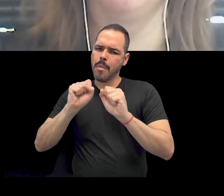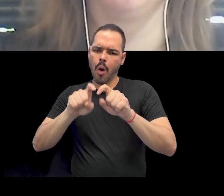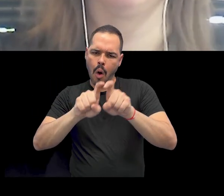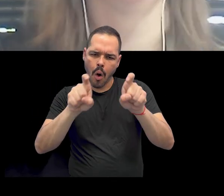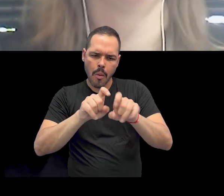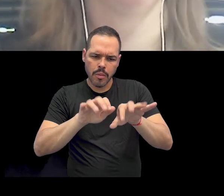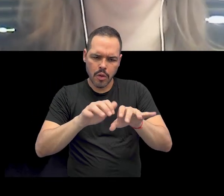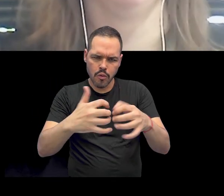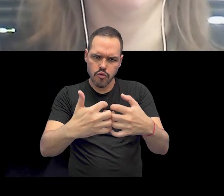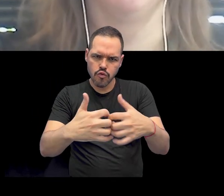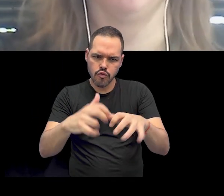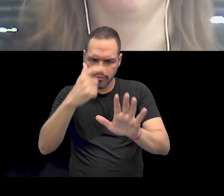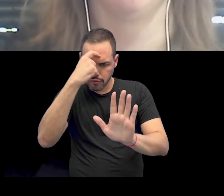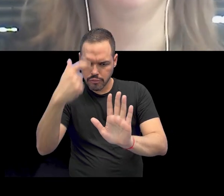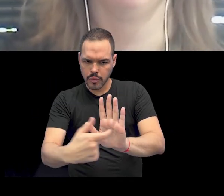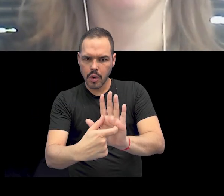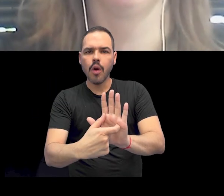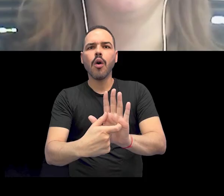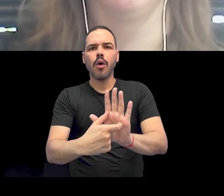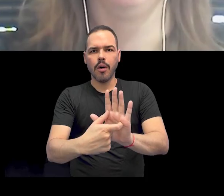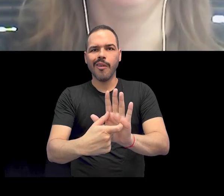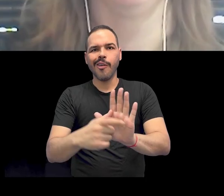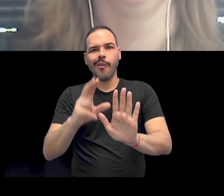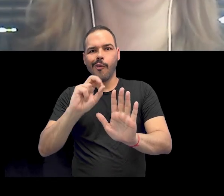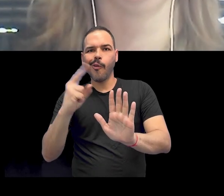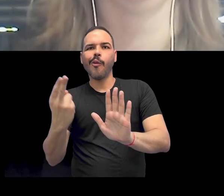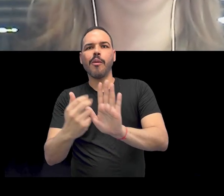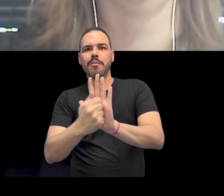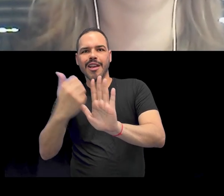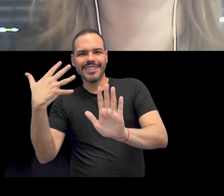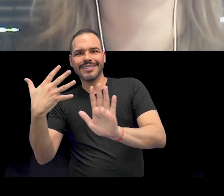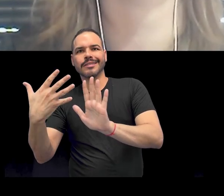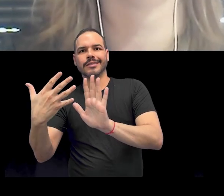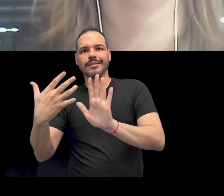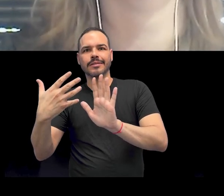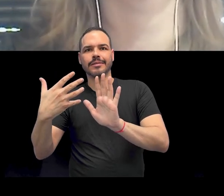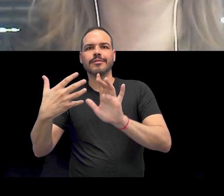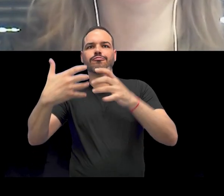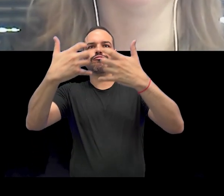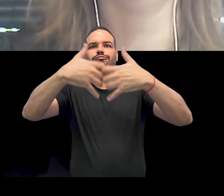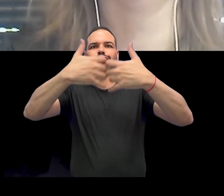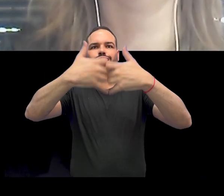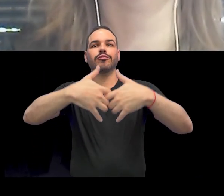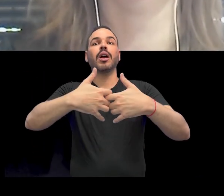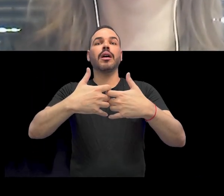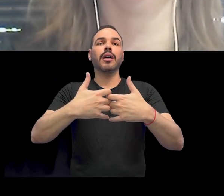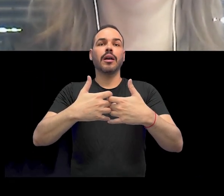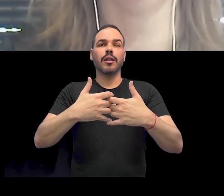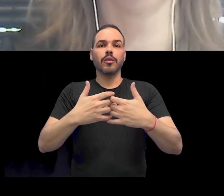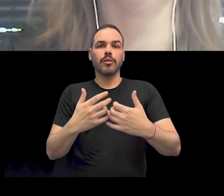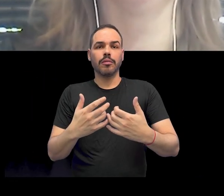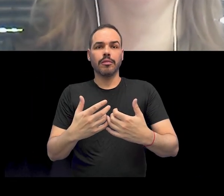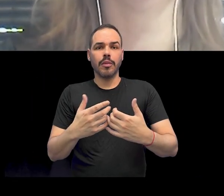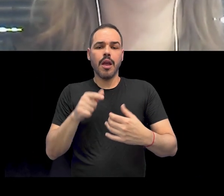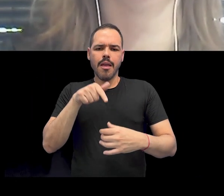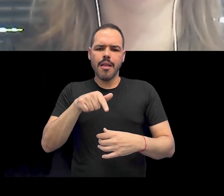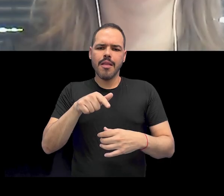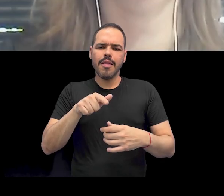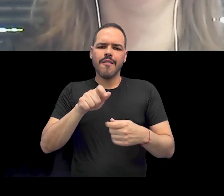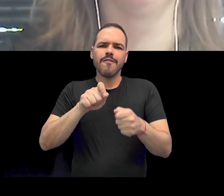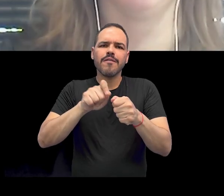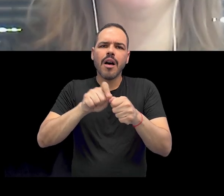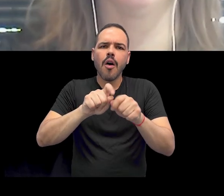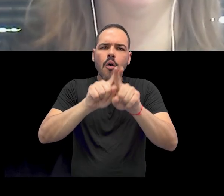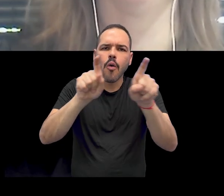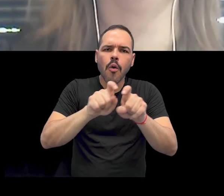parte física, quanto o software, ou seja, o que roda lá, né, é, idealizado para tornar o computador, o